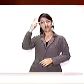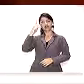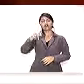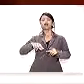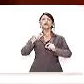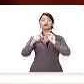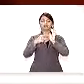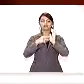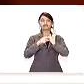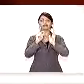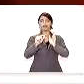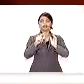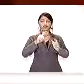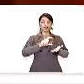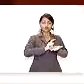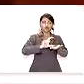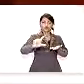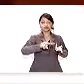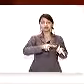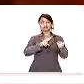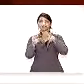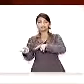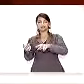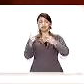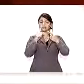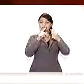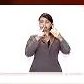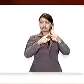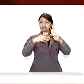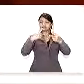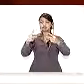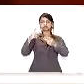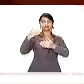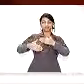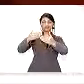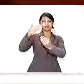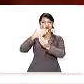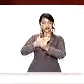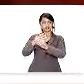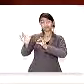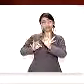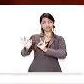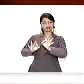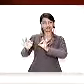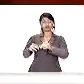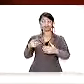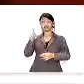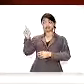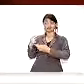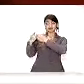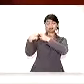transferência de recursos destinados à primeira e segunda fase do projeto nosso turismo Paulista a instrução é